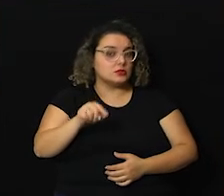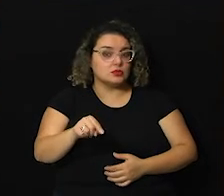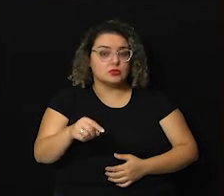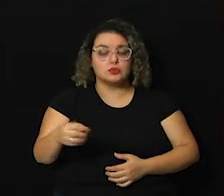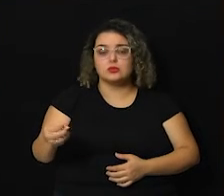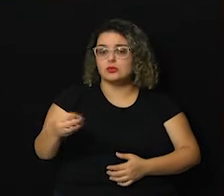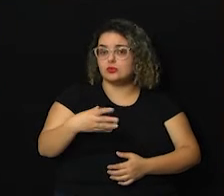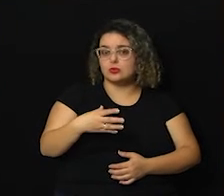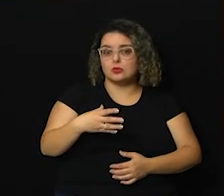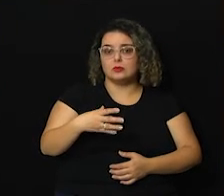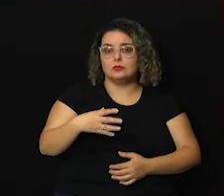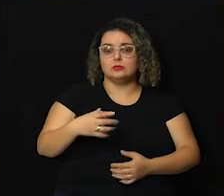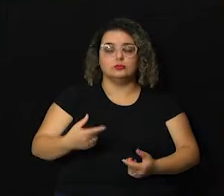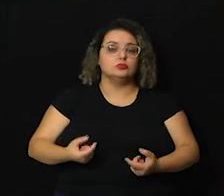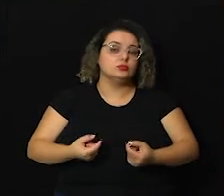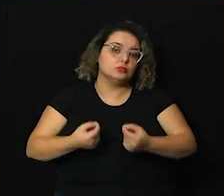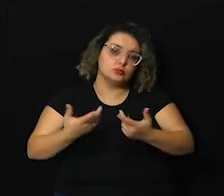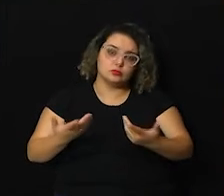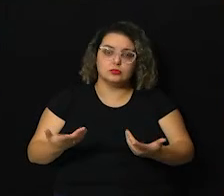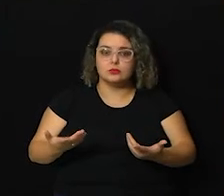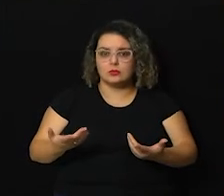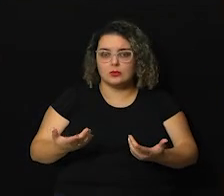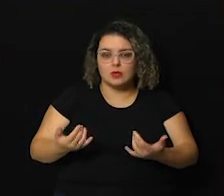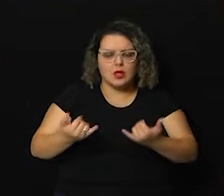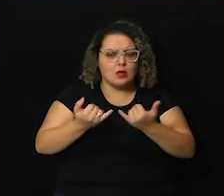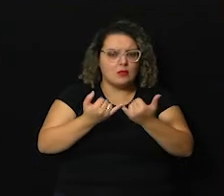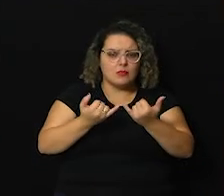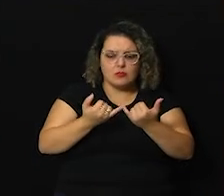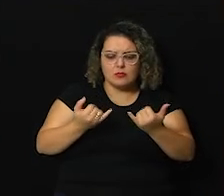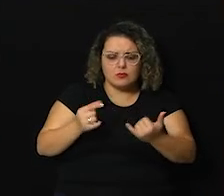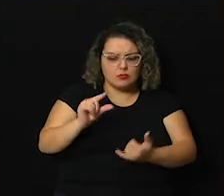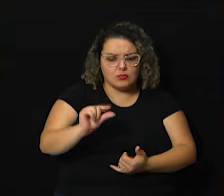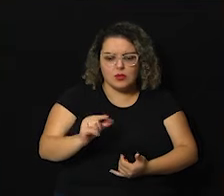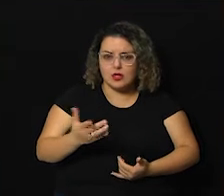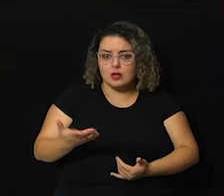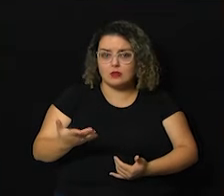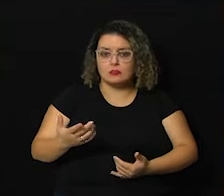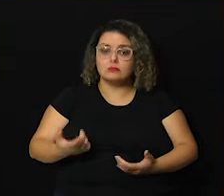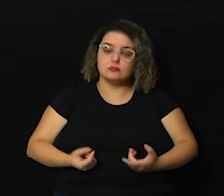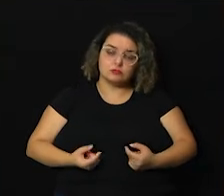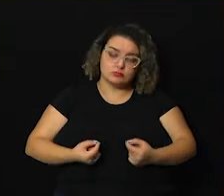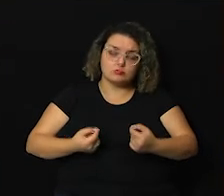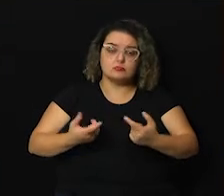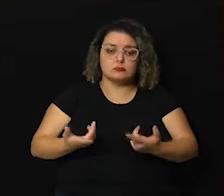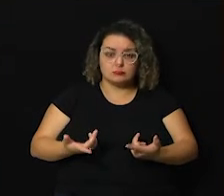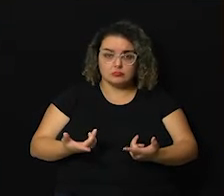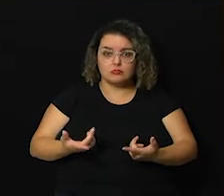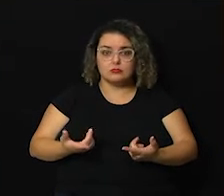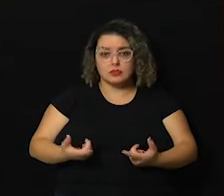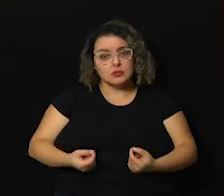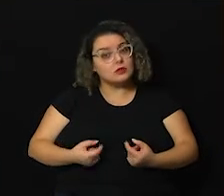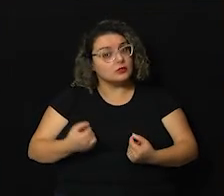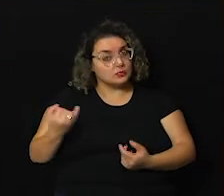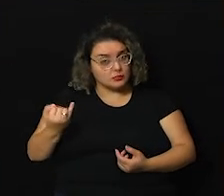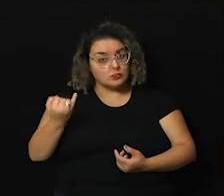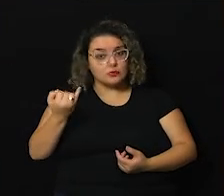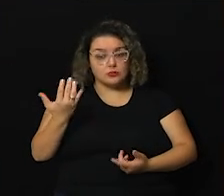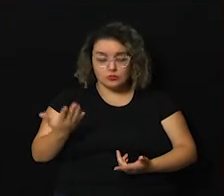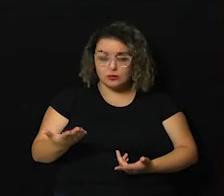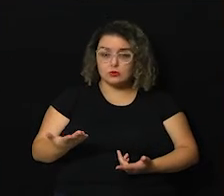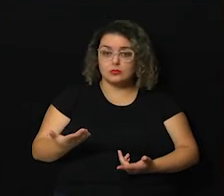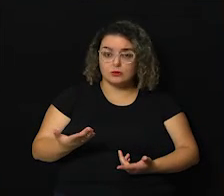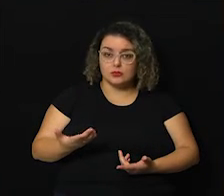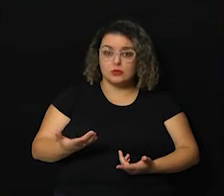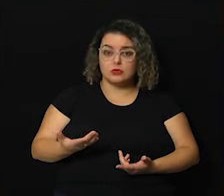mil novos casos de câncer, ou seja, é uma fração pequena dos tumores, mas é um tumor importante e